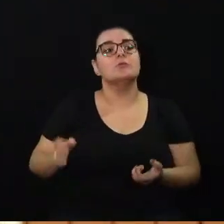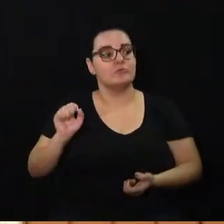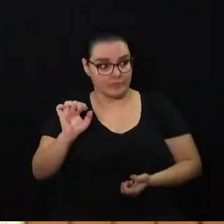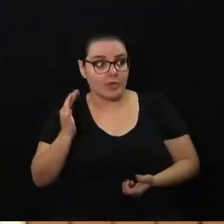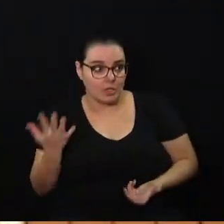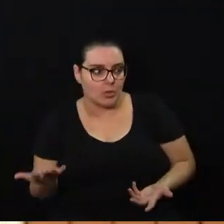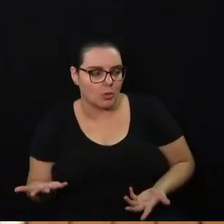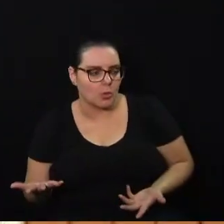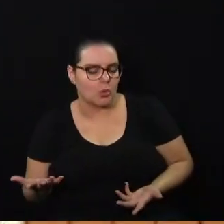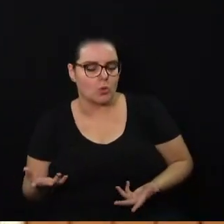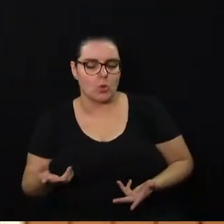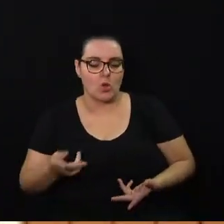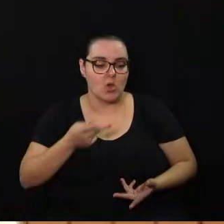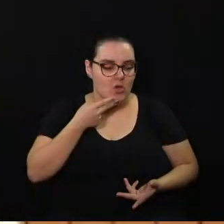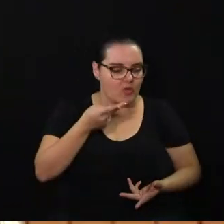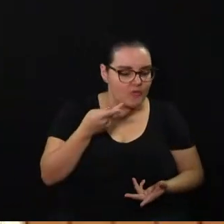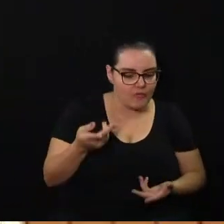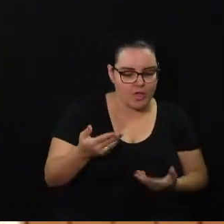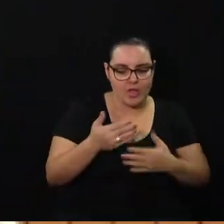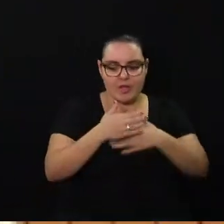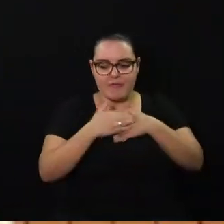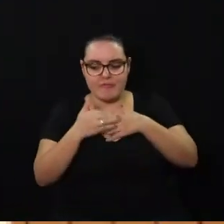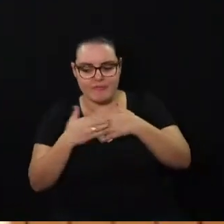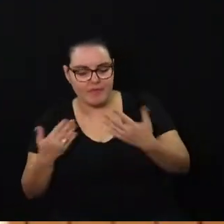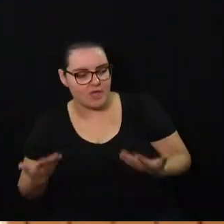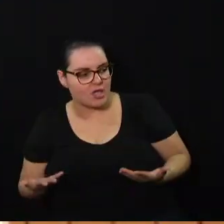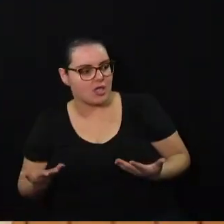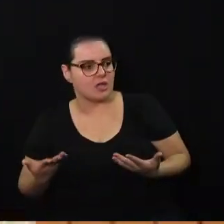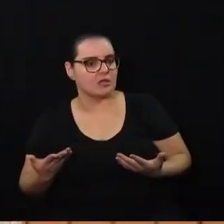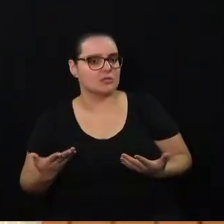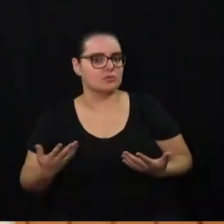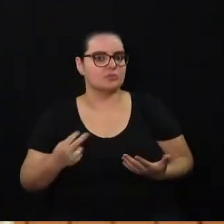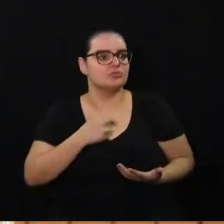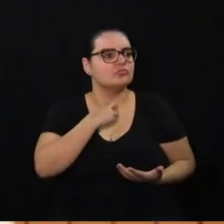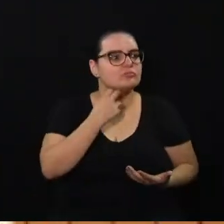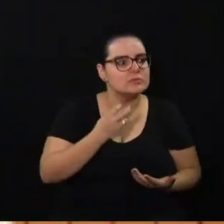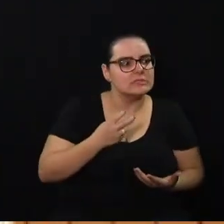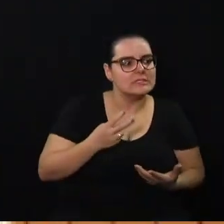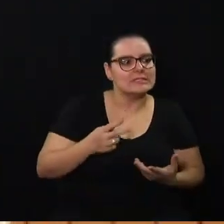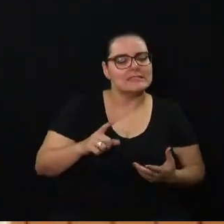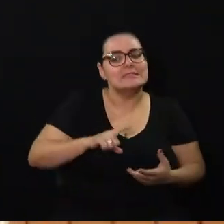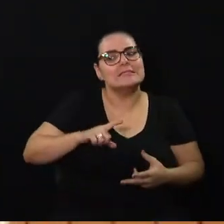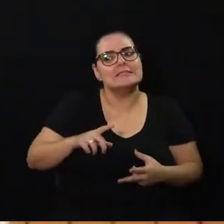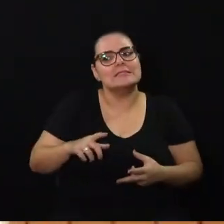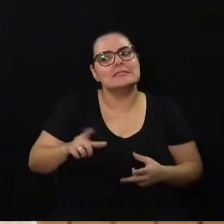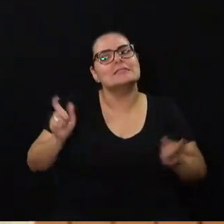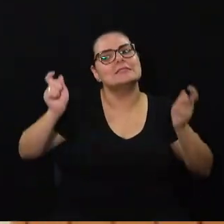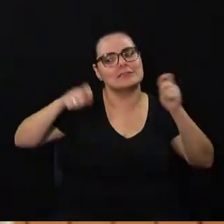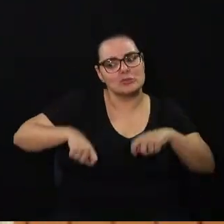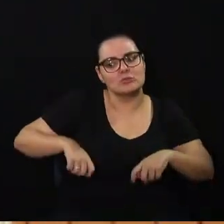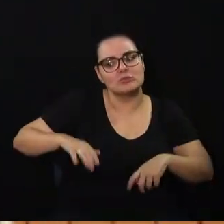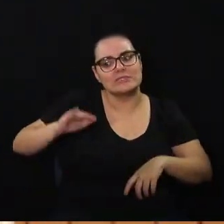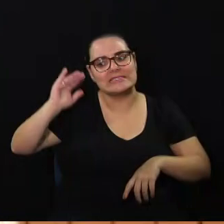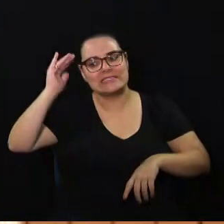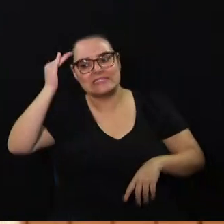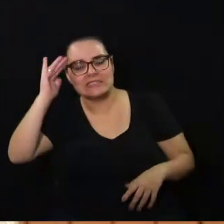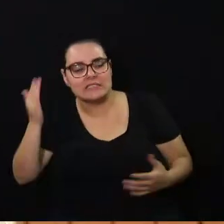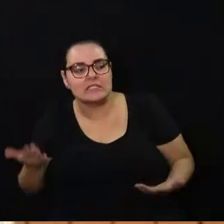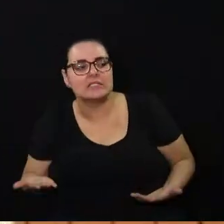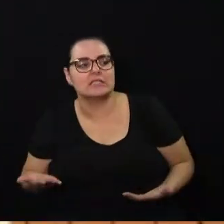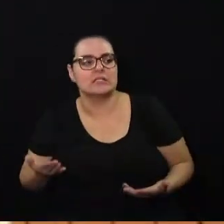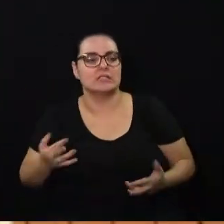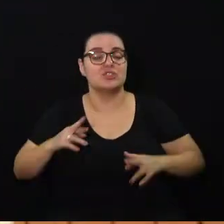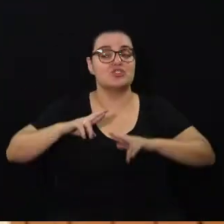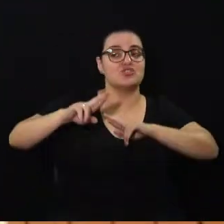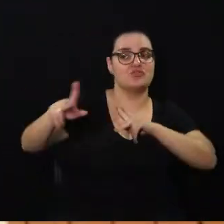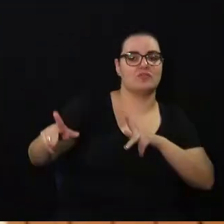de afeto de tom de voz então ela tem ela tem essa capacidade de modular isso né